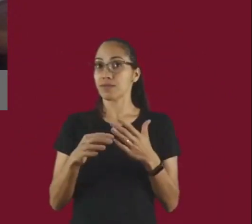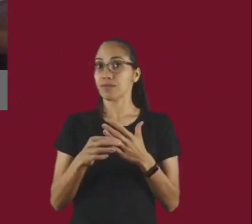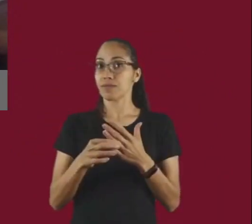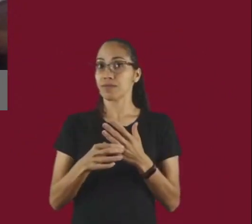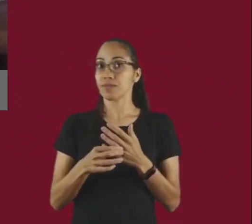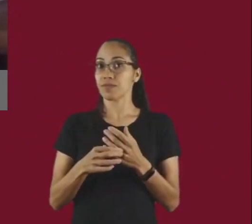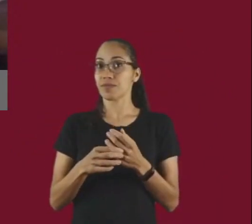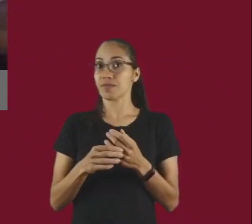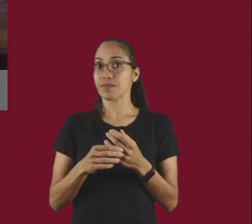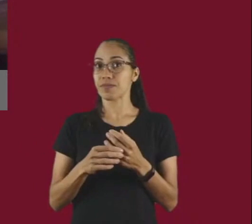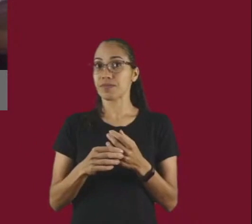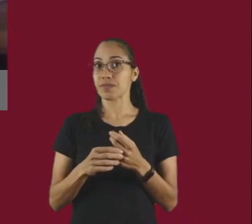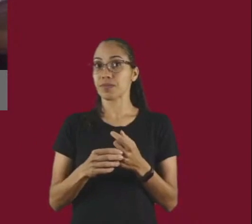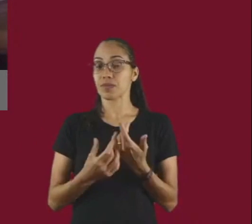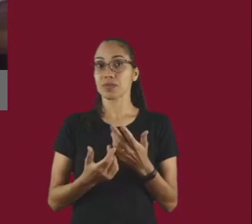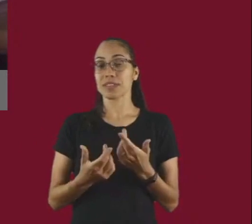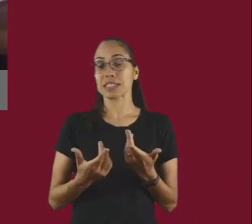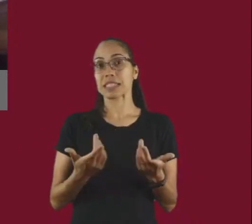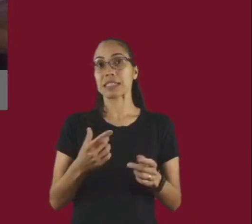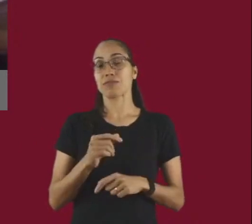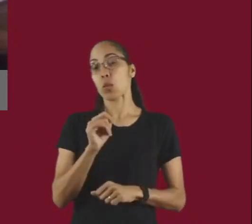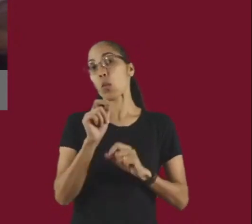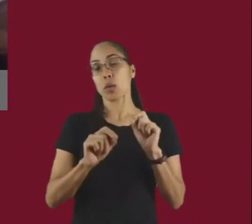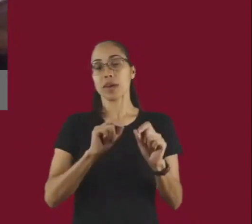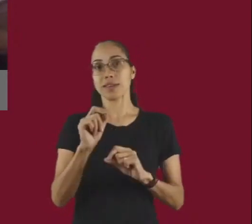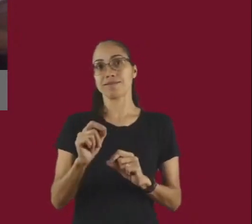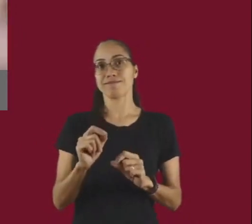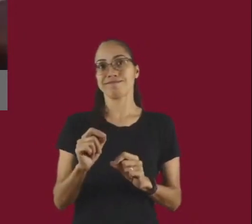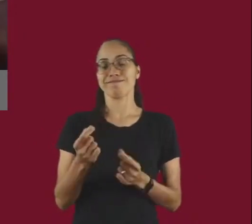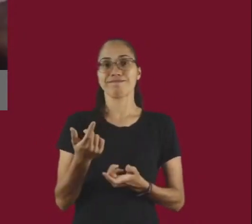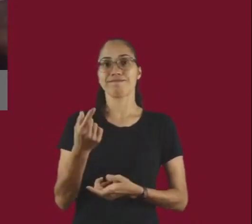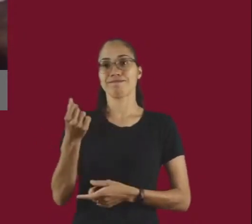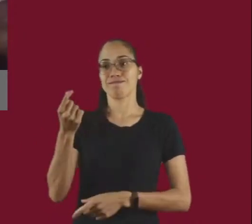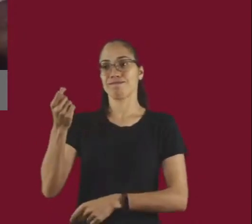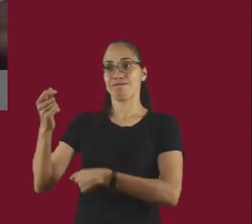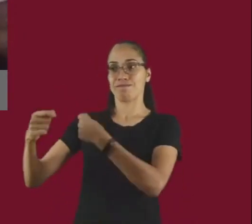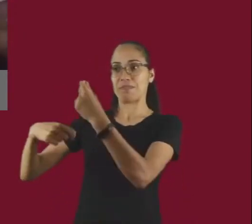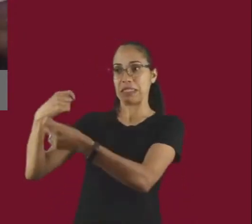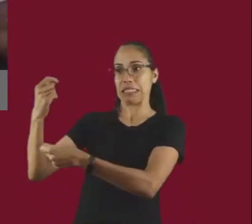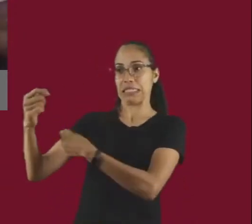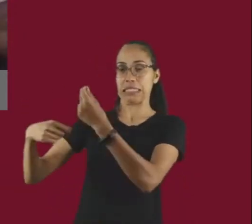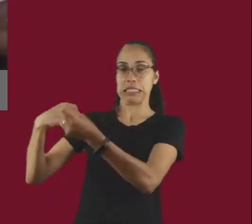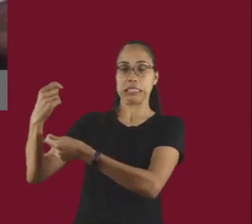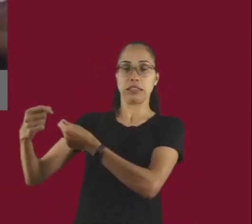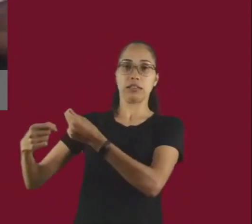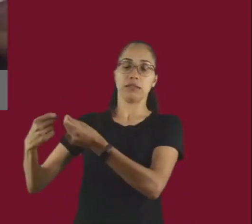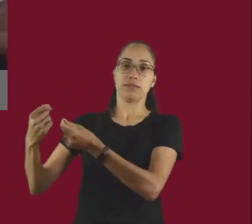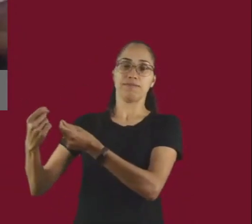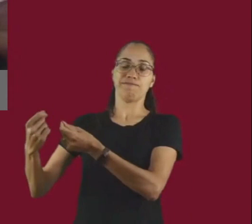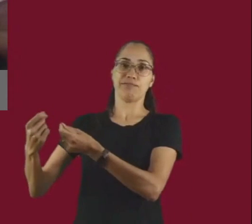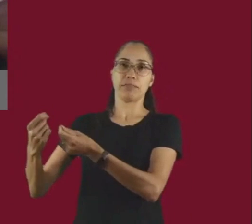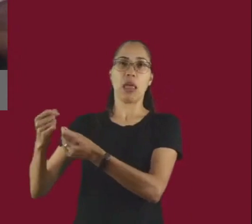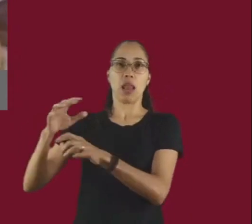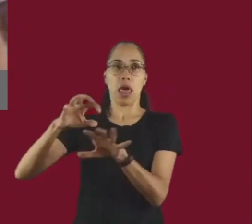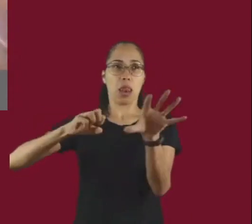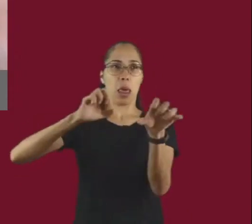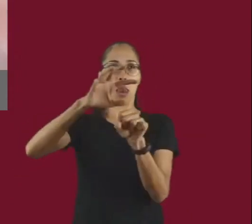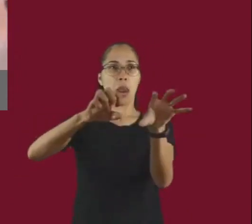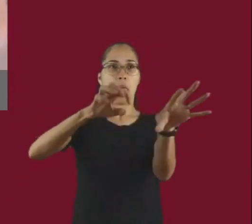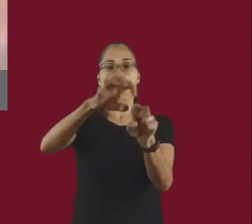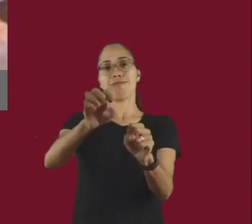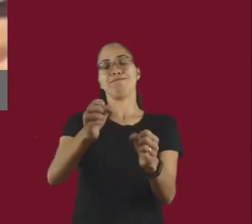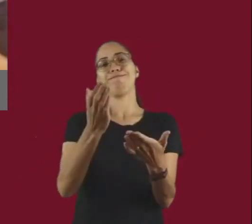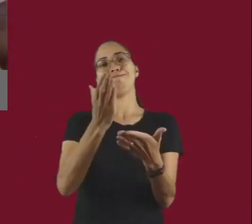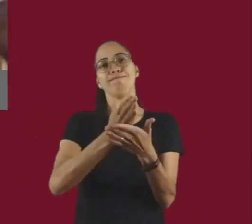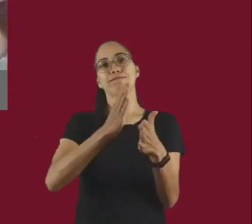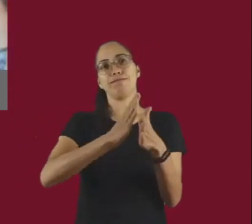conta do capitalismo, se separou. E quando a gente enxerga isso aqui, que é o que eu enxergo